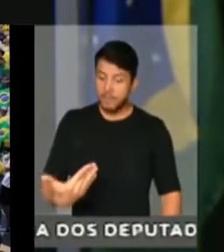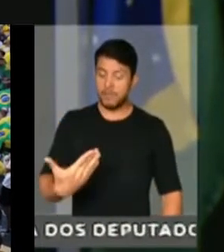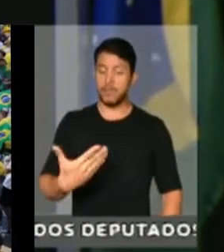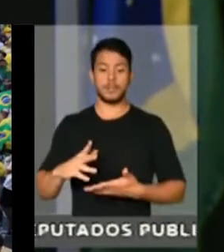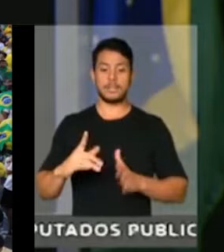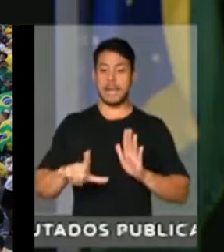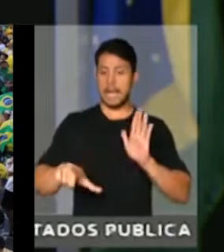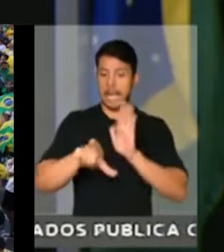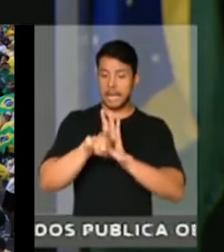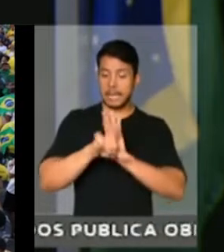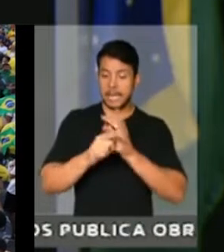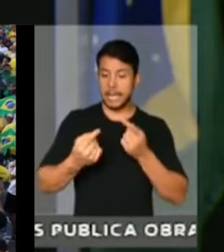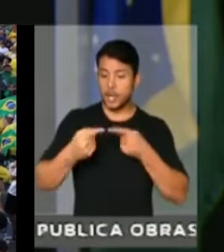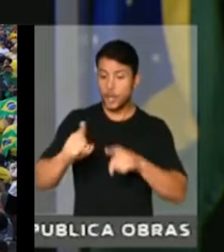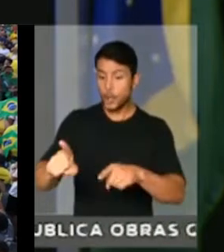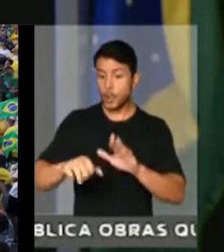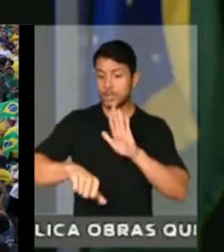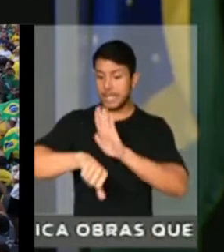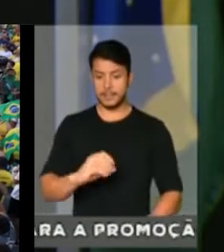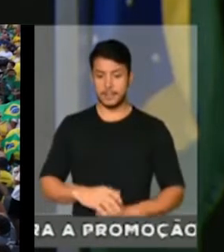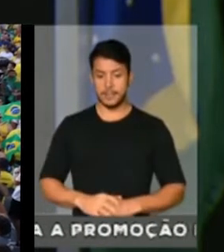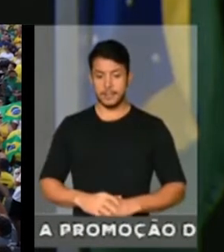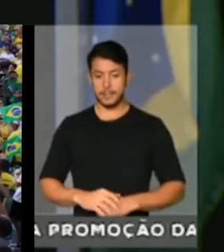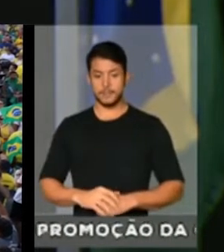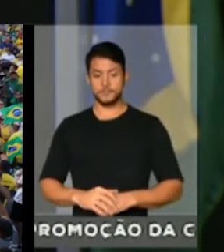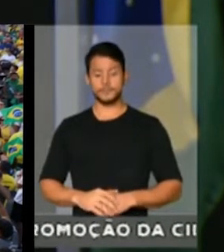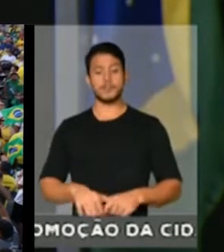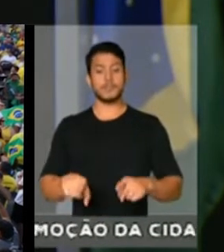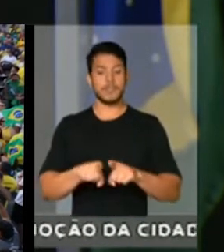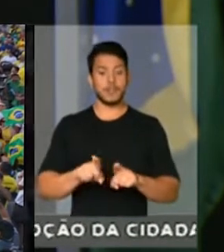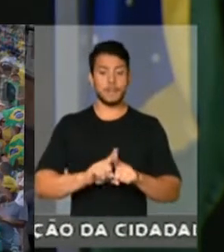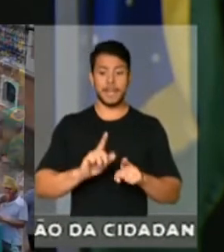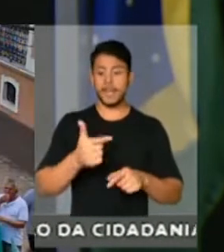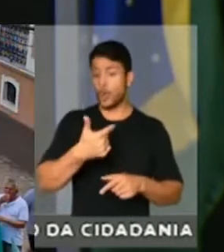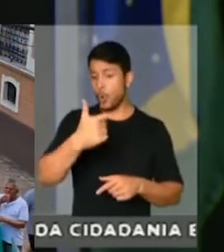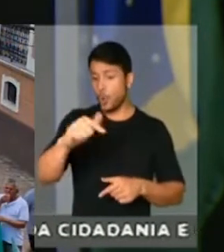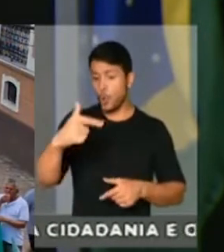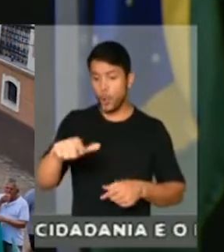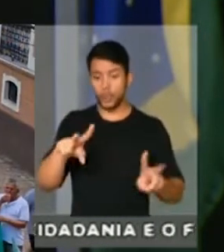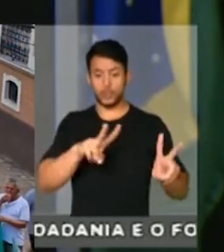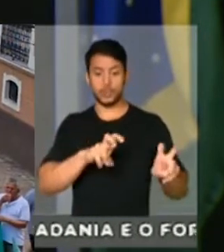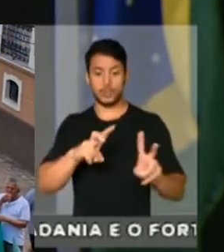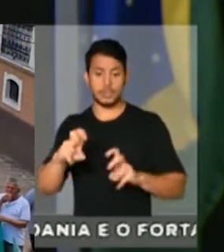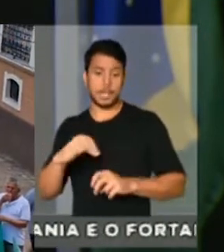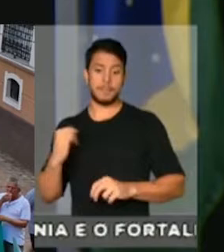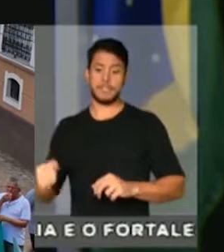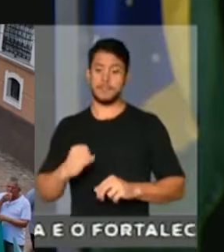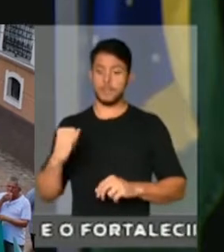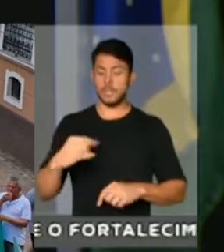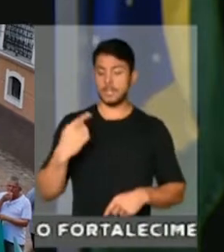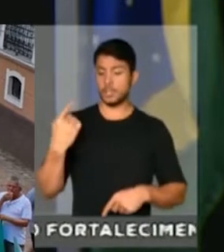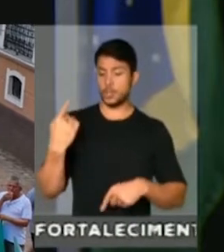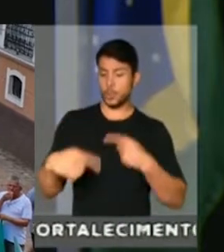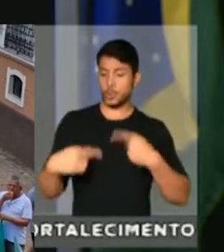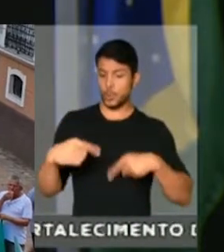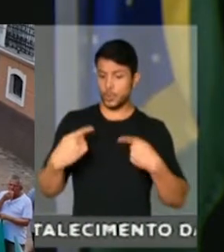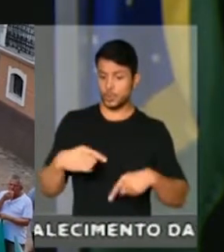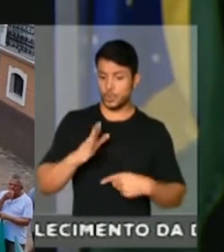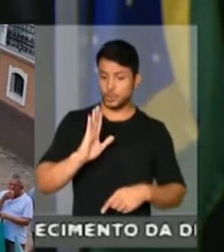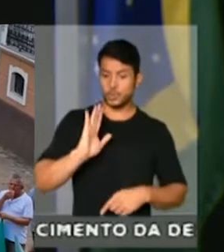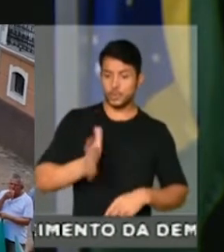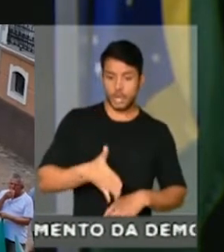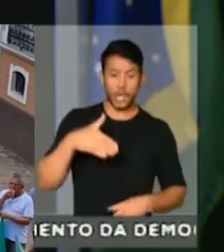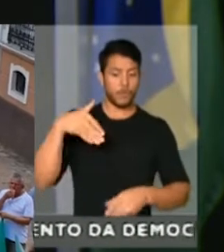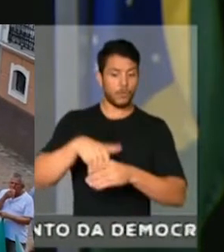do Moro, com a MP870 e outras reformas pelas quais o povo brasileiro votou em